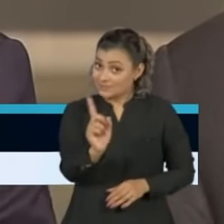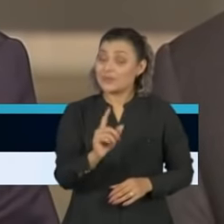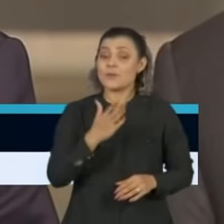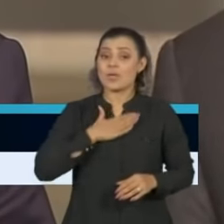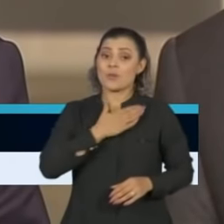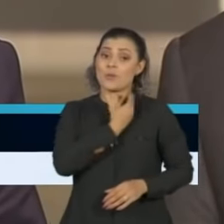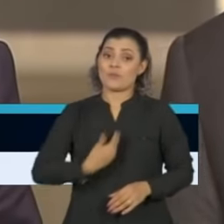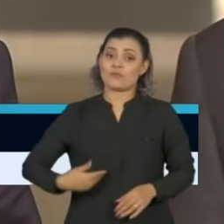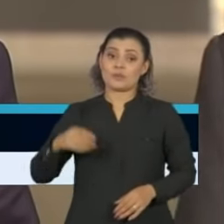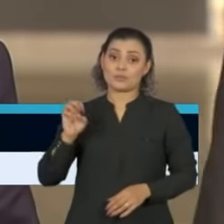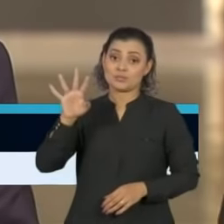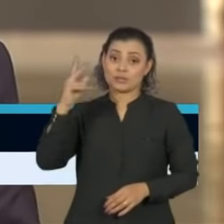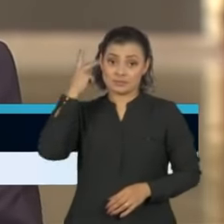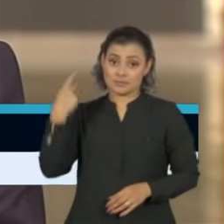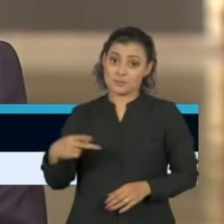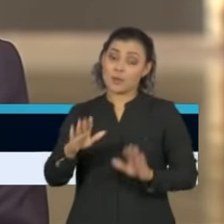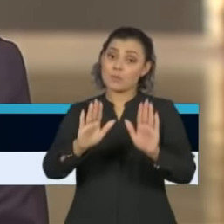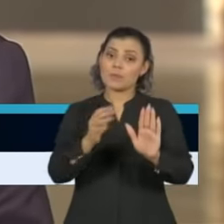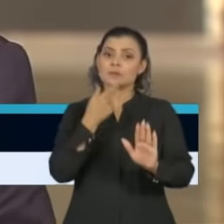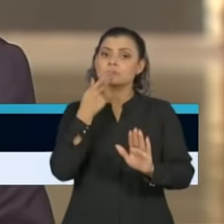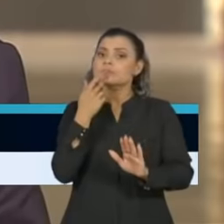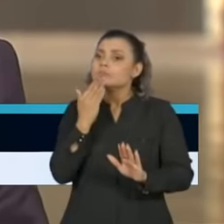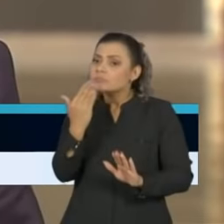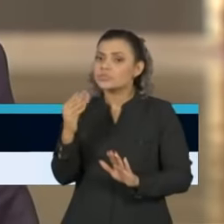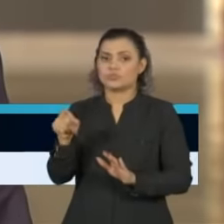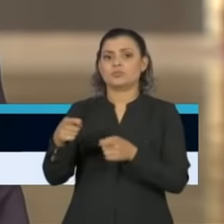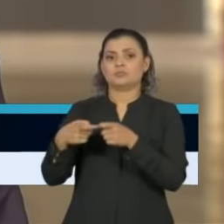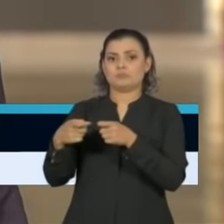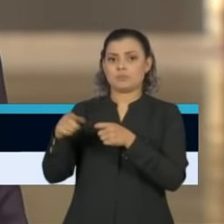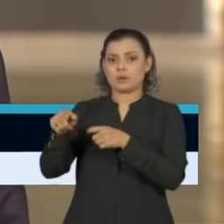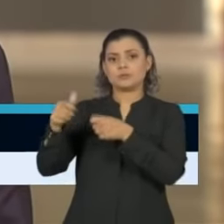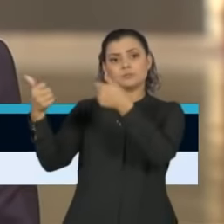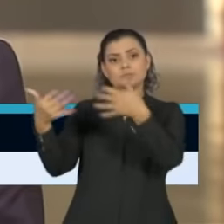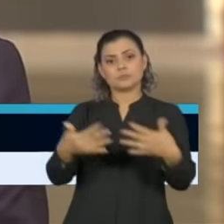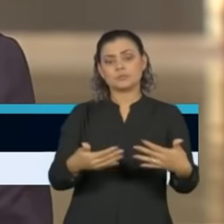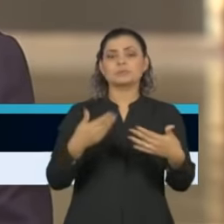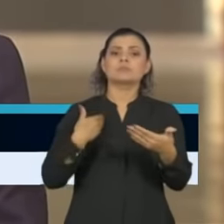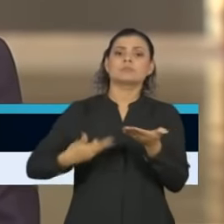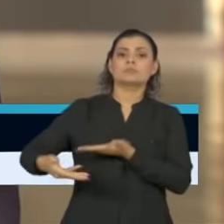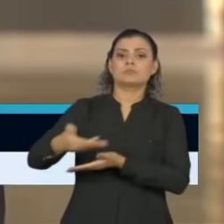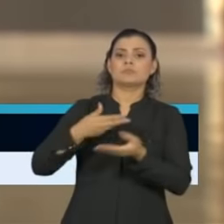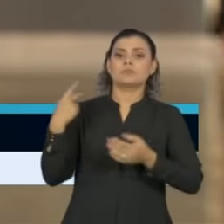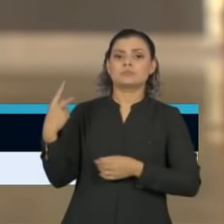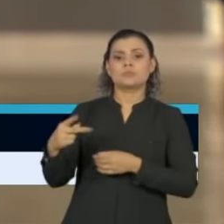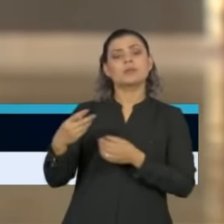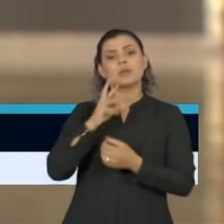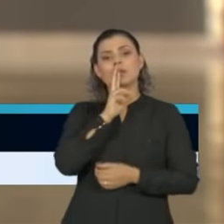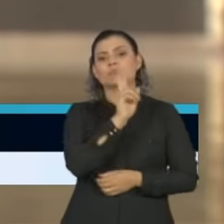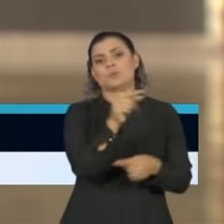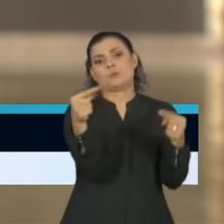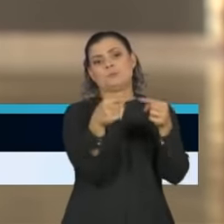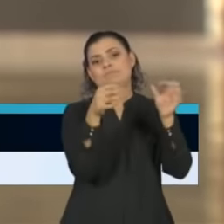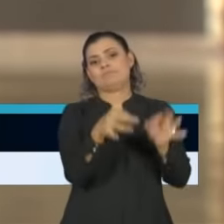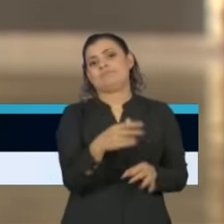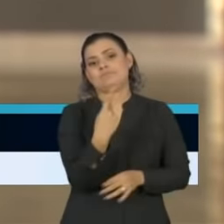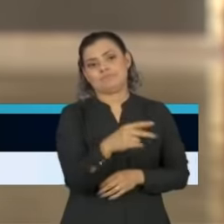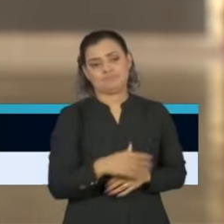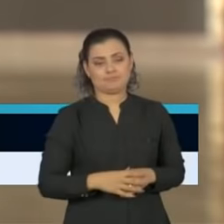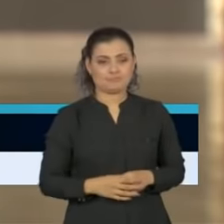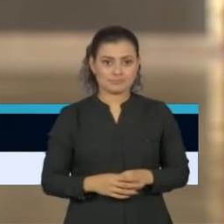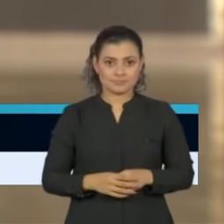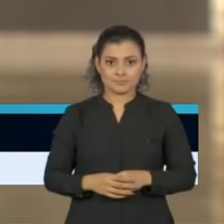São Paulo, mas eu vou pedir ao Dr. German e ao Dr. Davi Wippe que possam compartilhadamente oferecer a resposta à sua